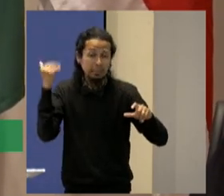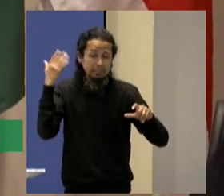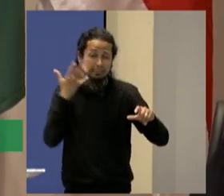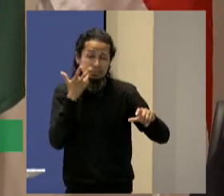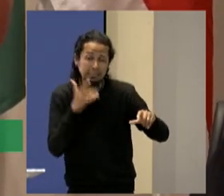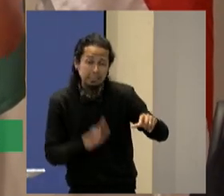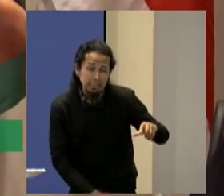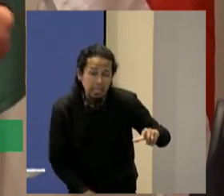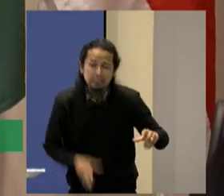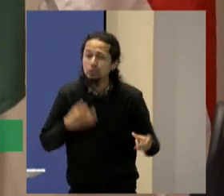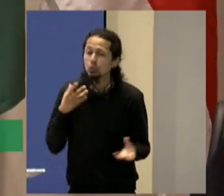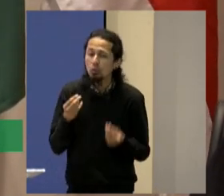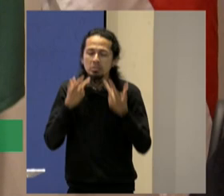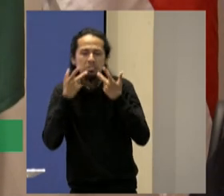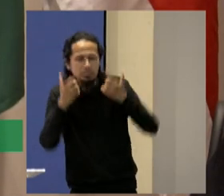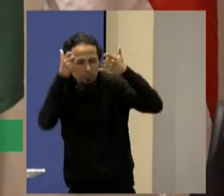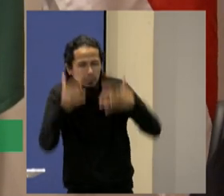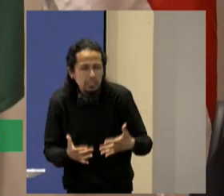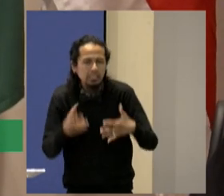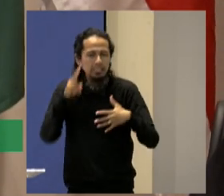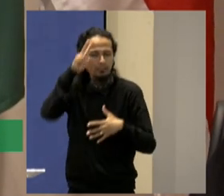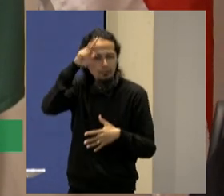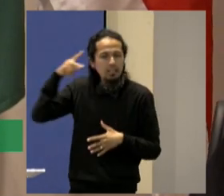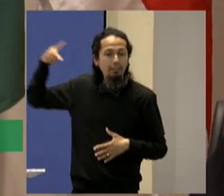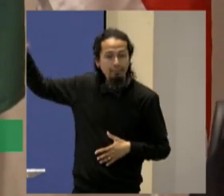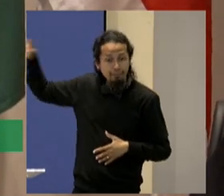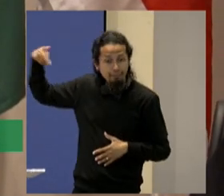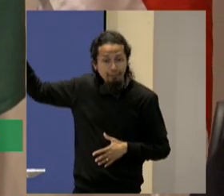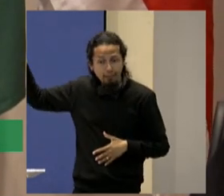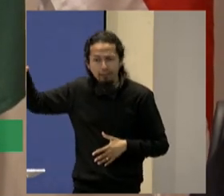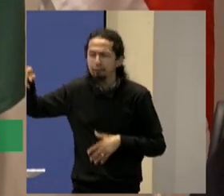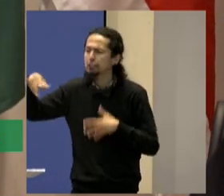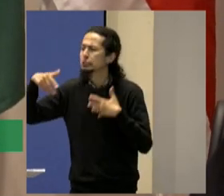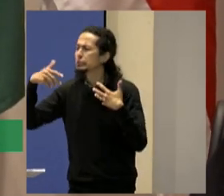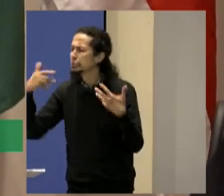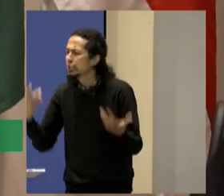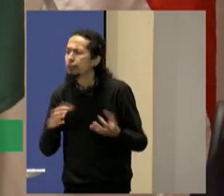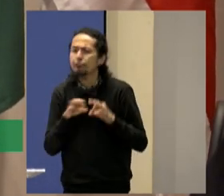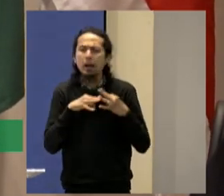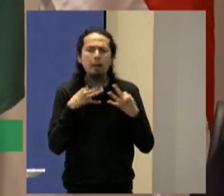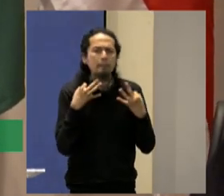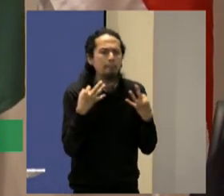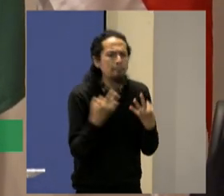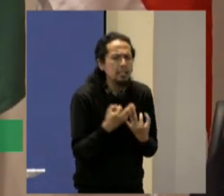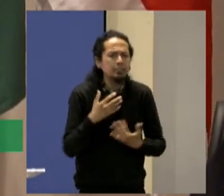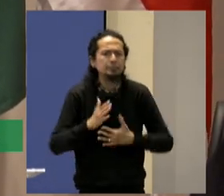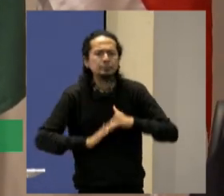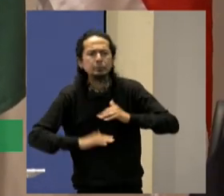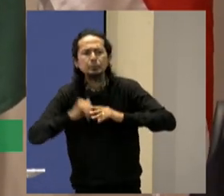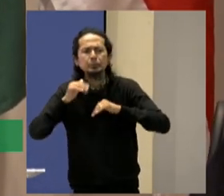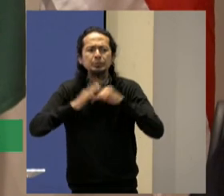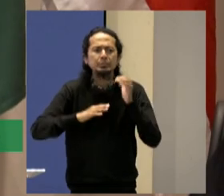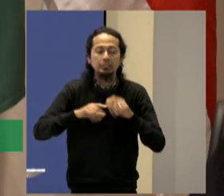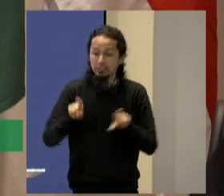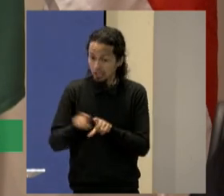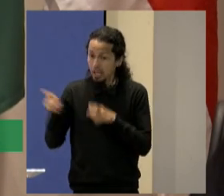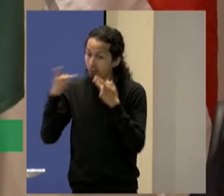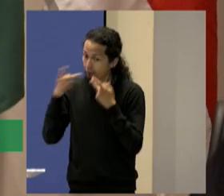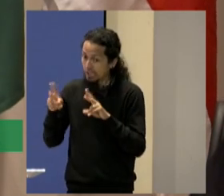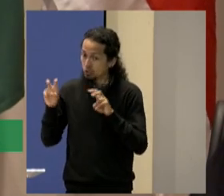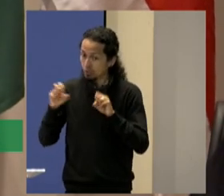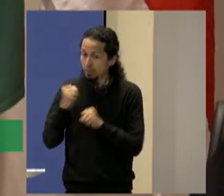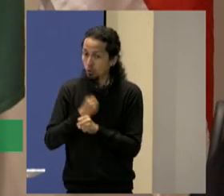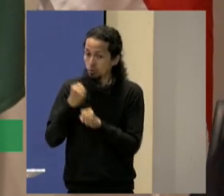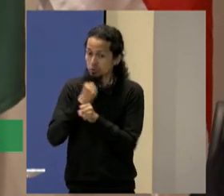trajetória dela. E traz, claro, toda uma história da família, desde a construção, né, fala sobre a construção de Brasília, porque os pais se